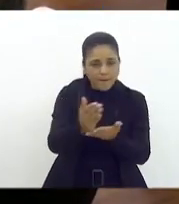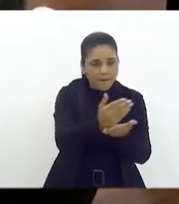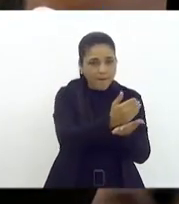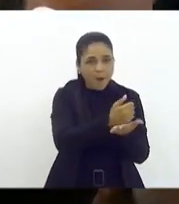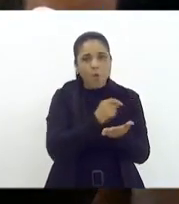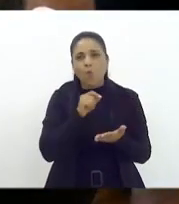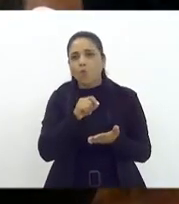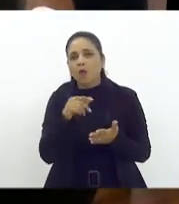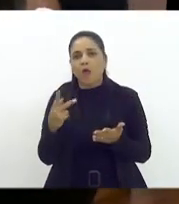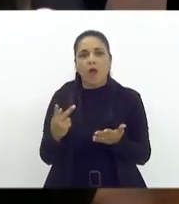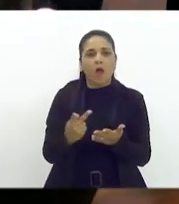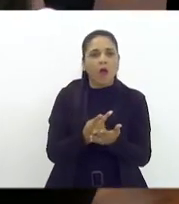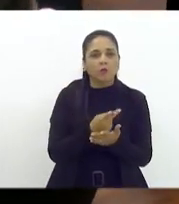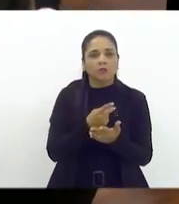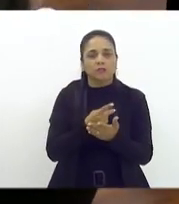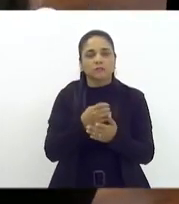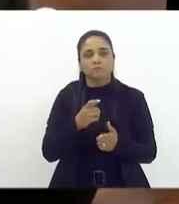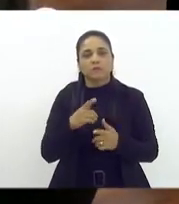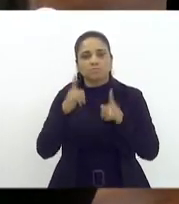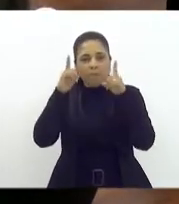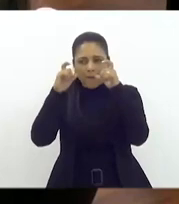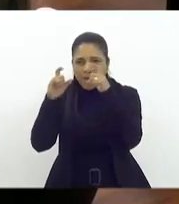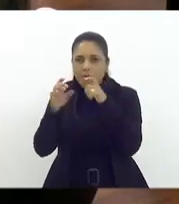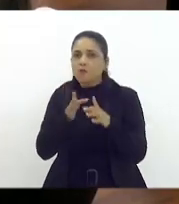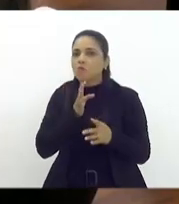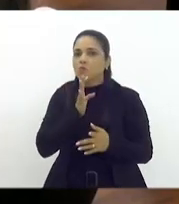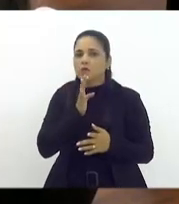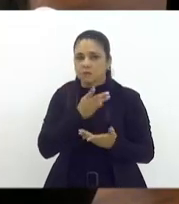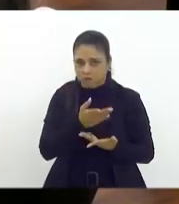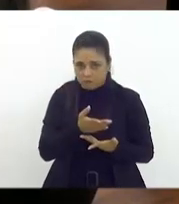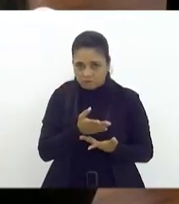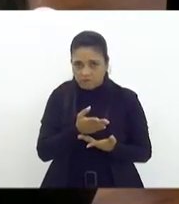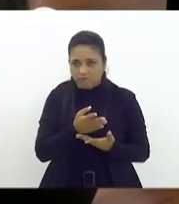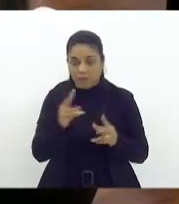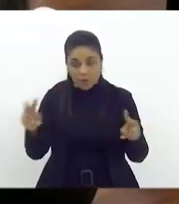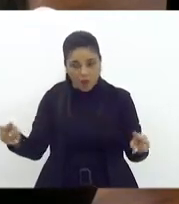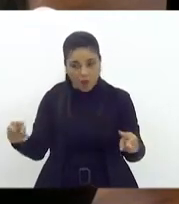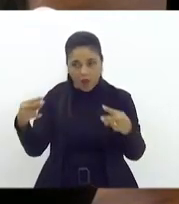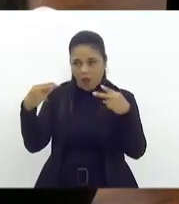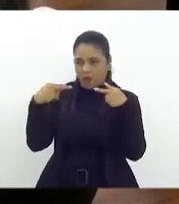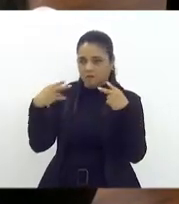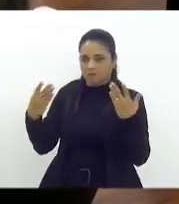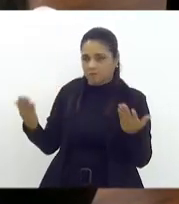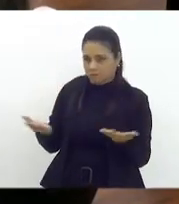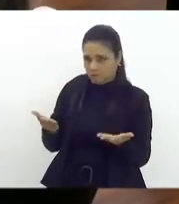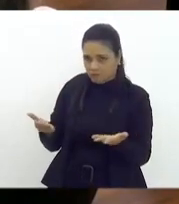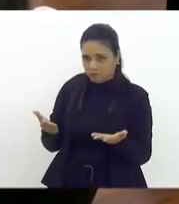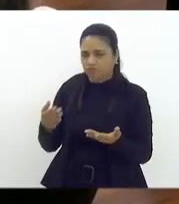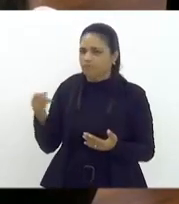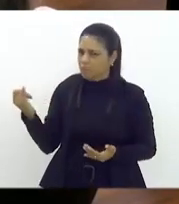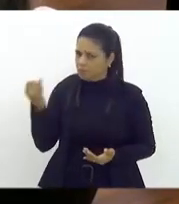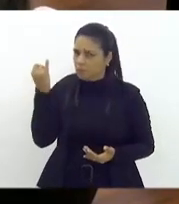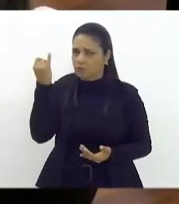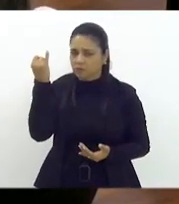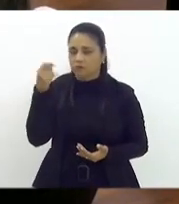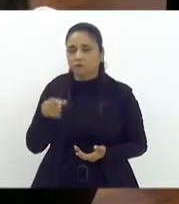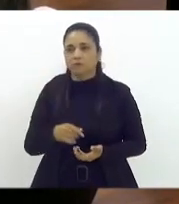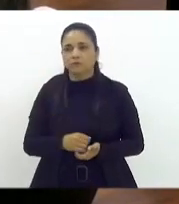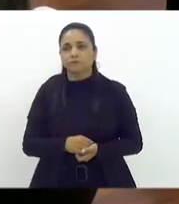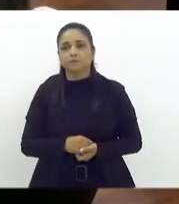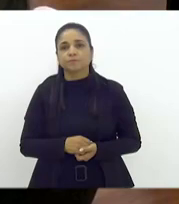para obtenção de reconhecimento aqui eu quero atenção dos Senhores da Senhoras que isso é um ponto importante